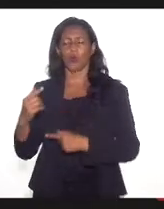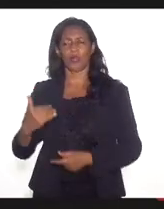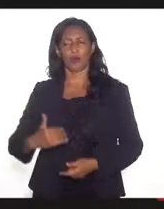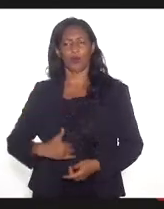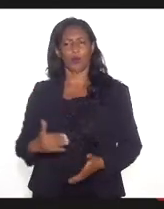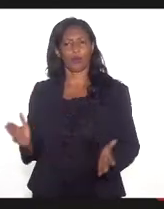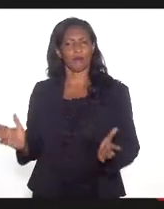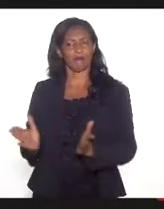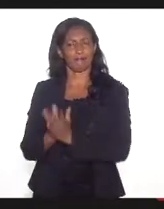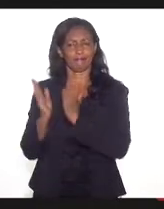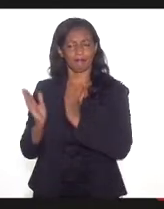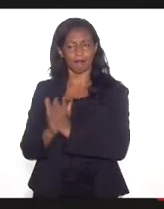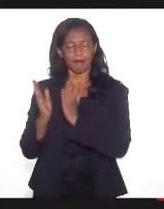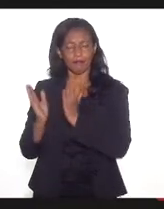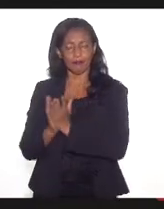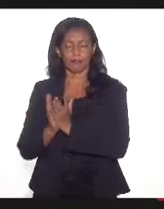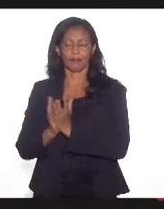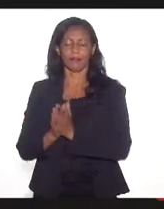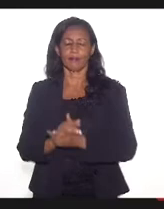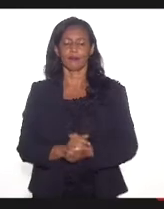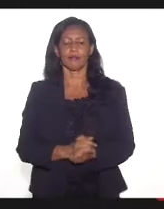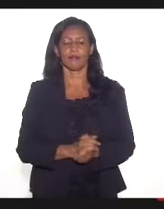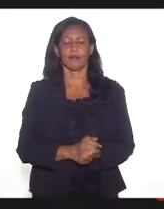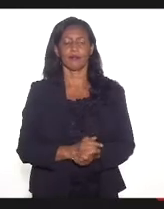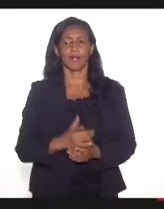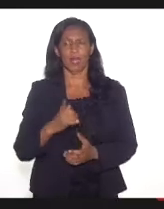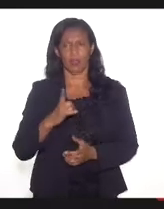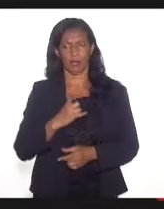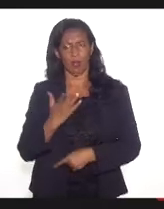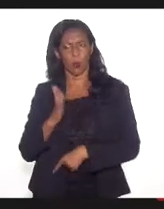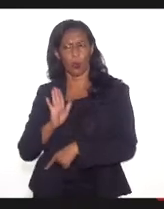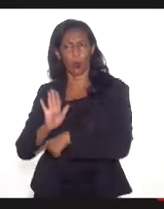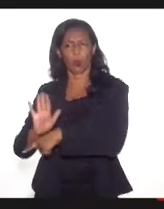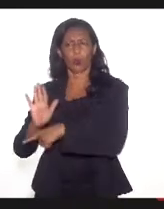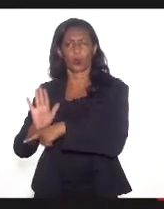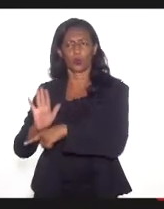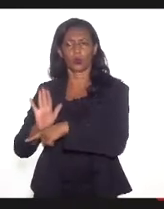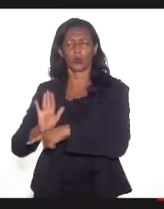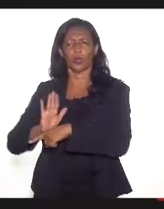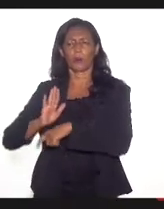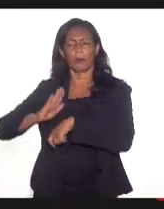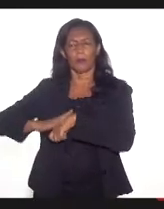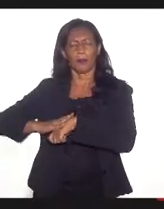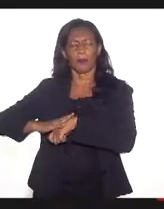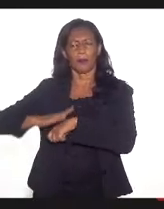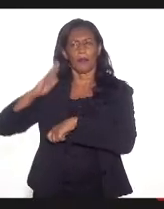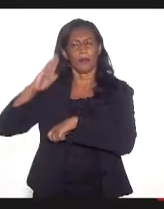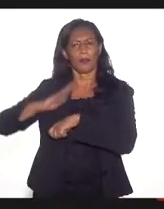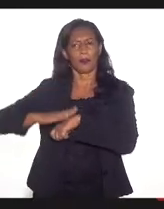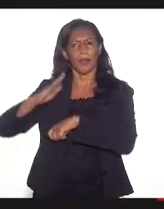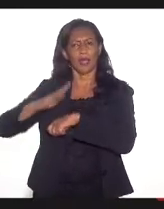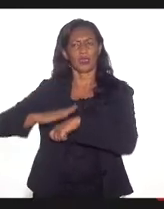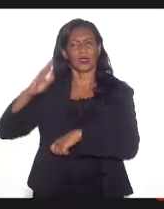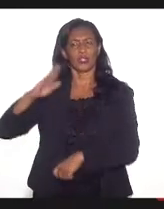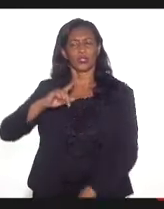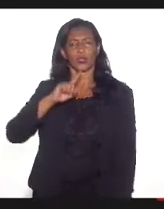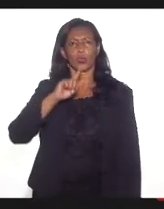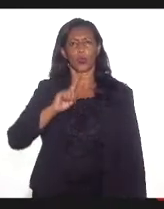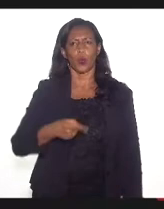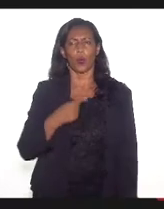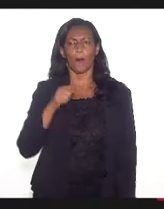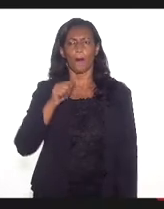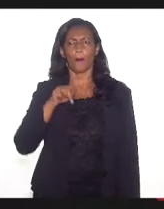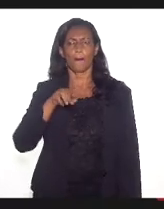miséria. É um programa que tem atendido e já atendeu mais de 1 milhão e 700